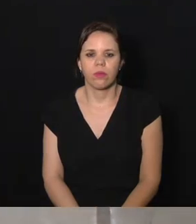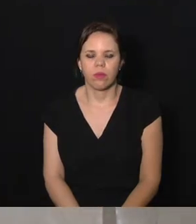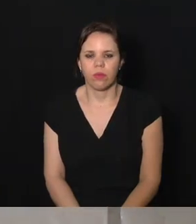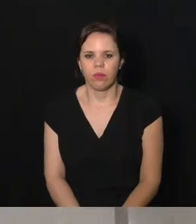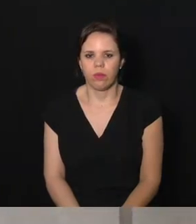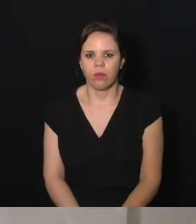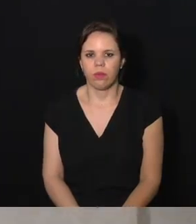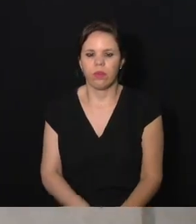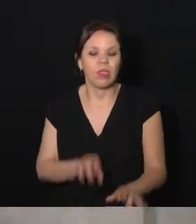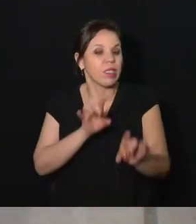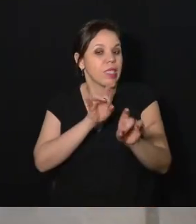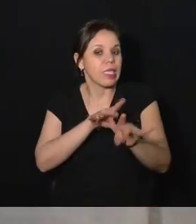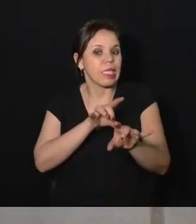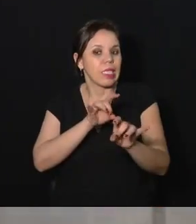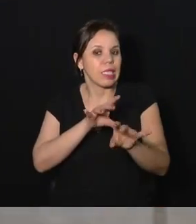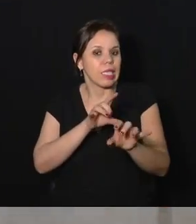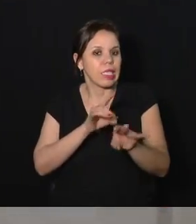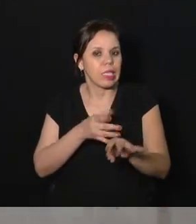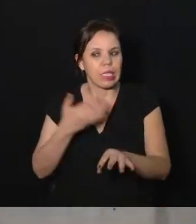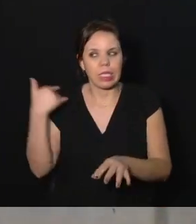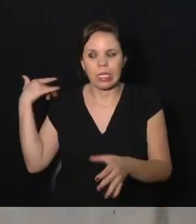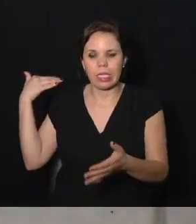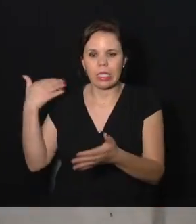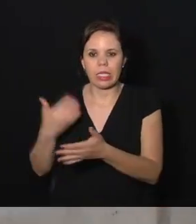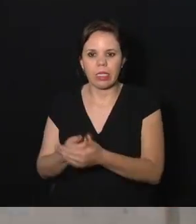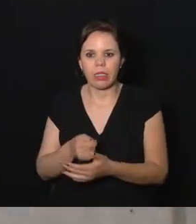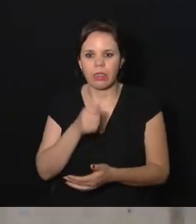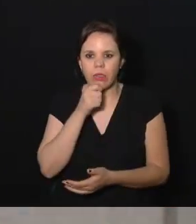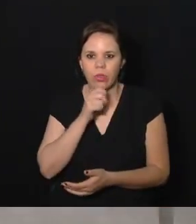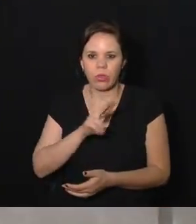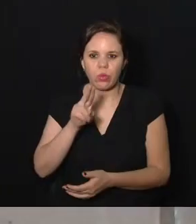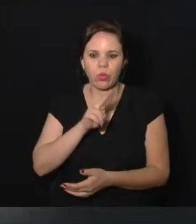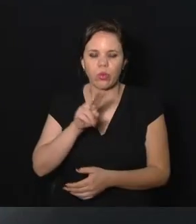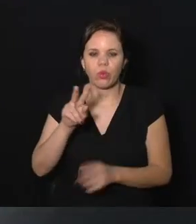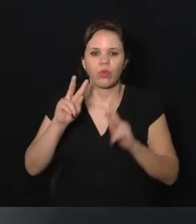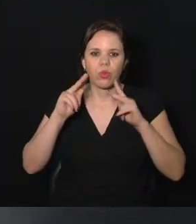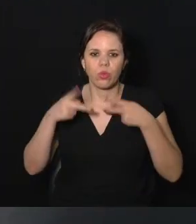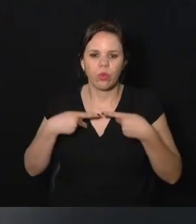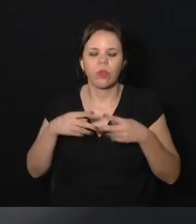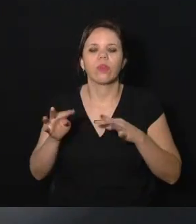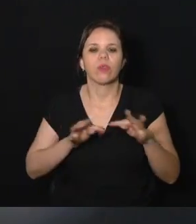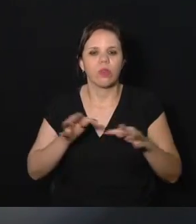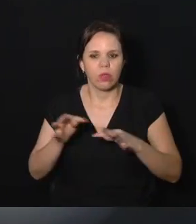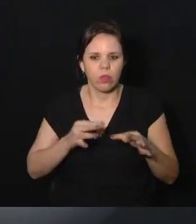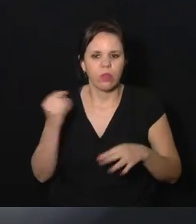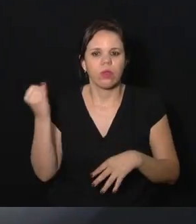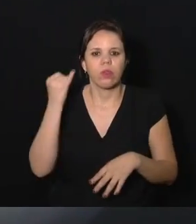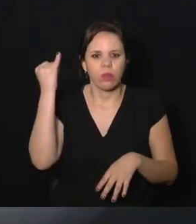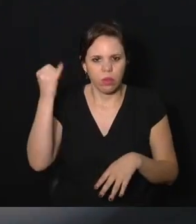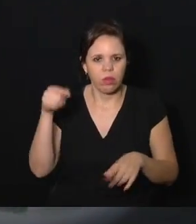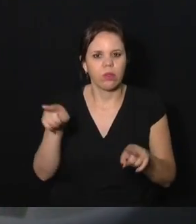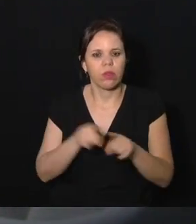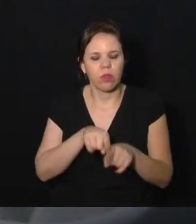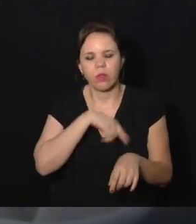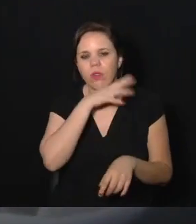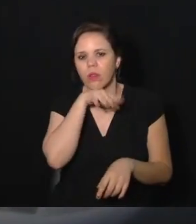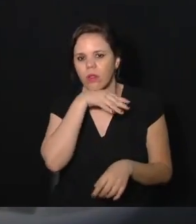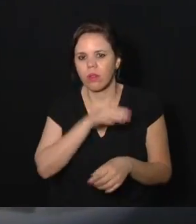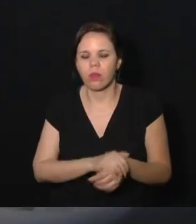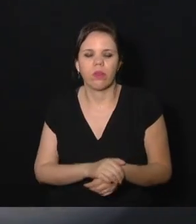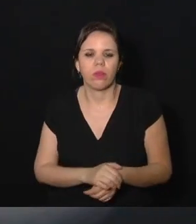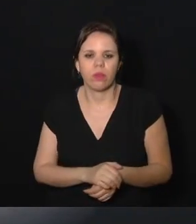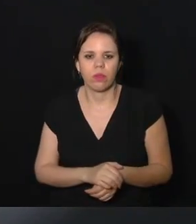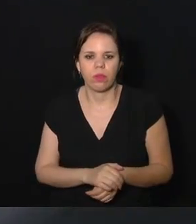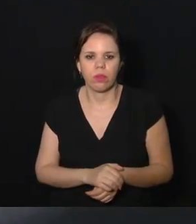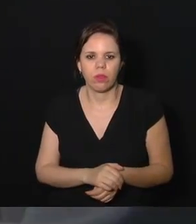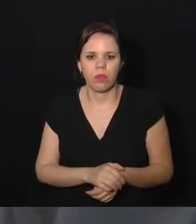A técnica, que até pouco tempo era utilizada apenas em humanos, se tornou um tratamento muito importante também para os animais. E